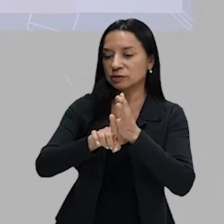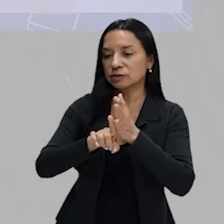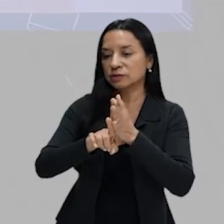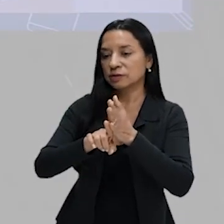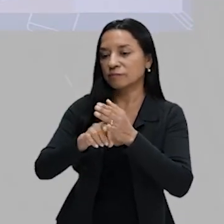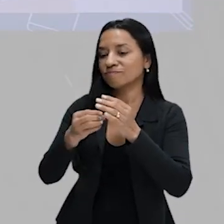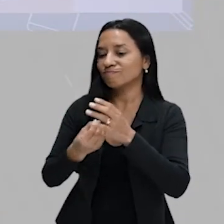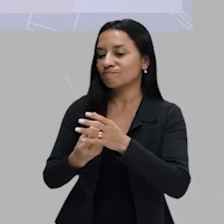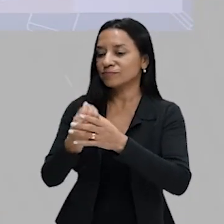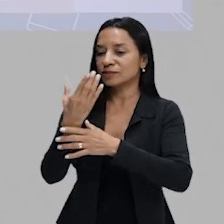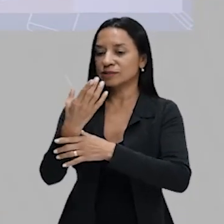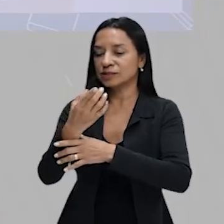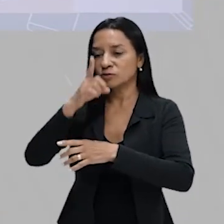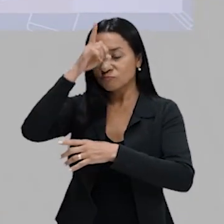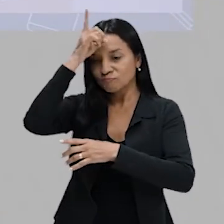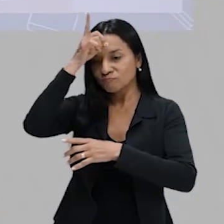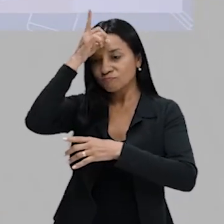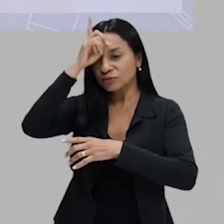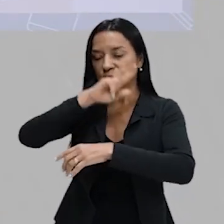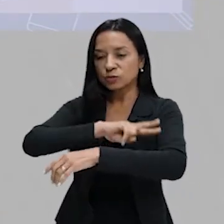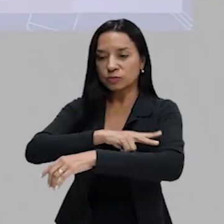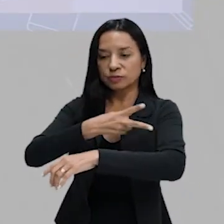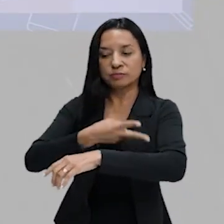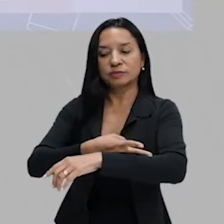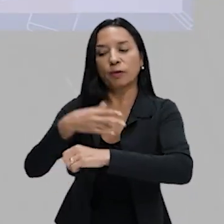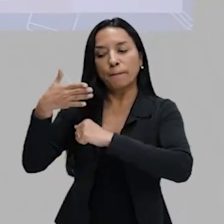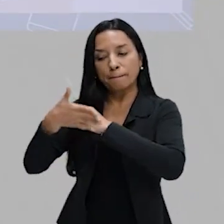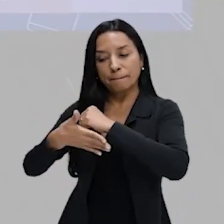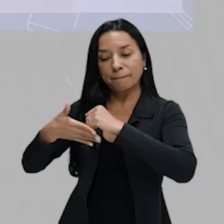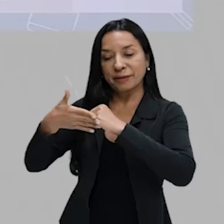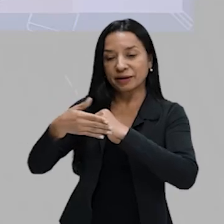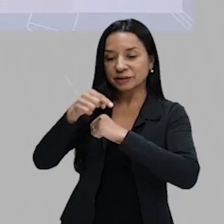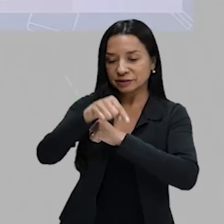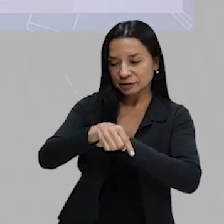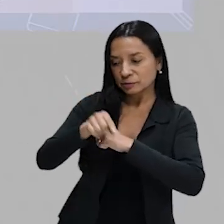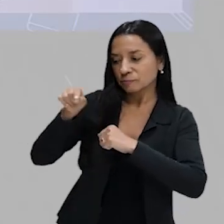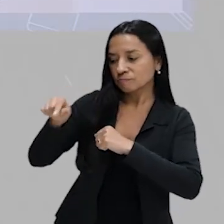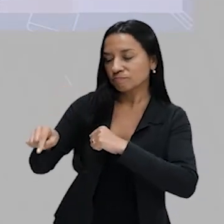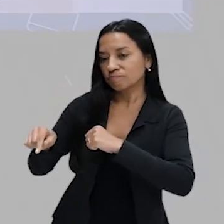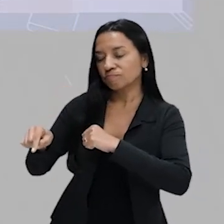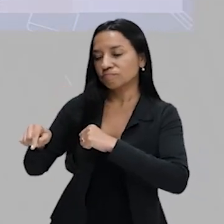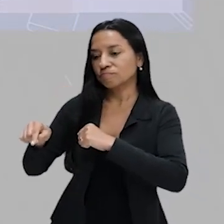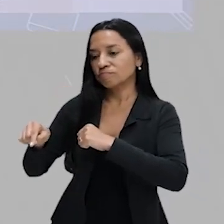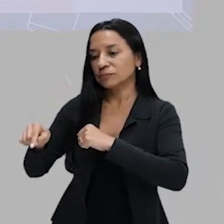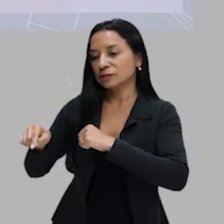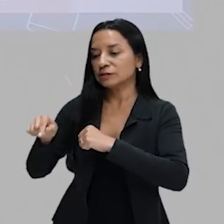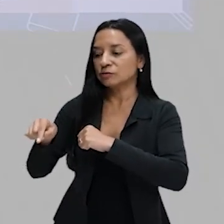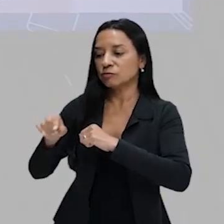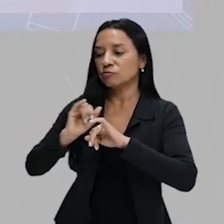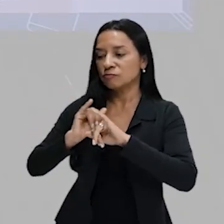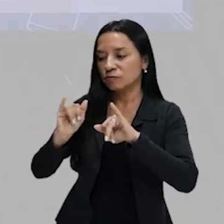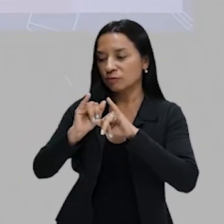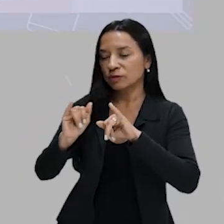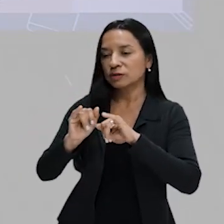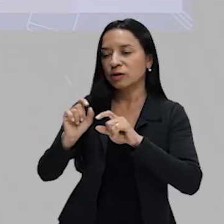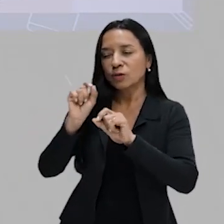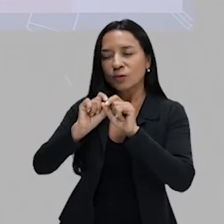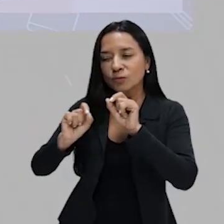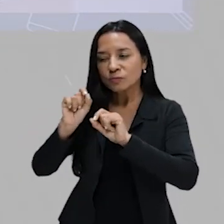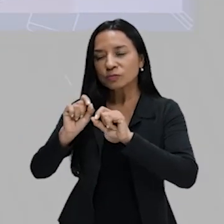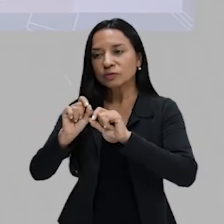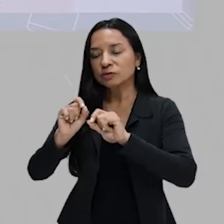uma hipótese. Com base nesse e nesse dado, eu acho que isso está